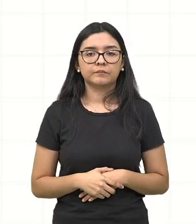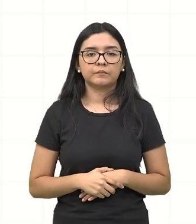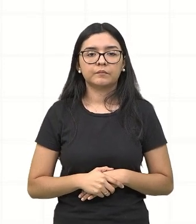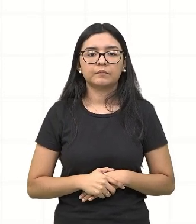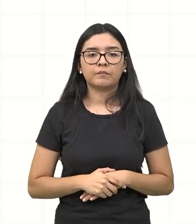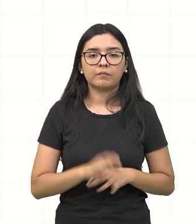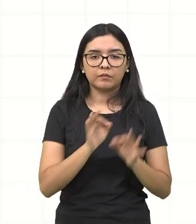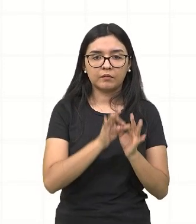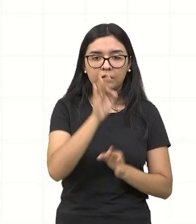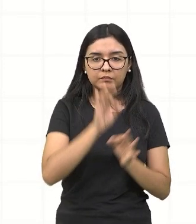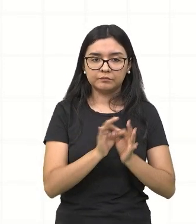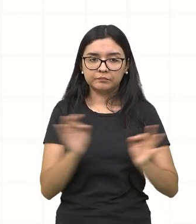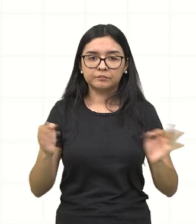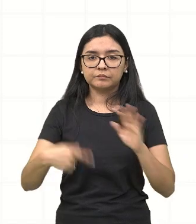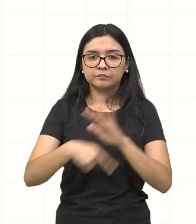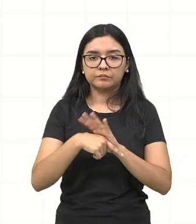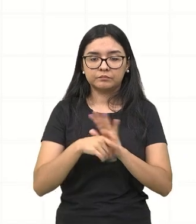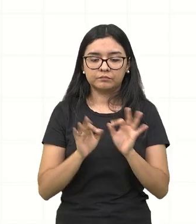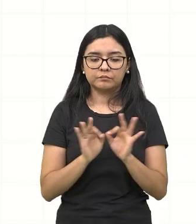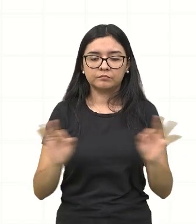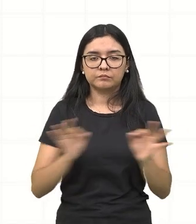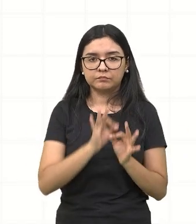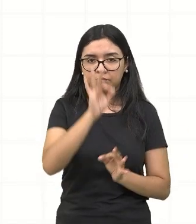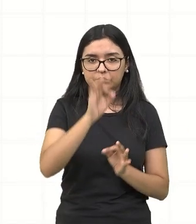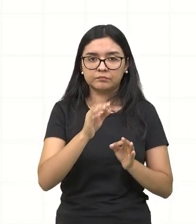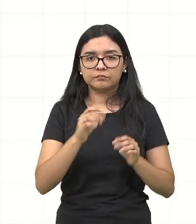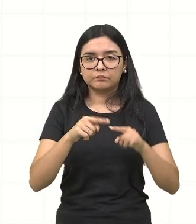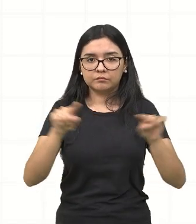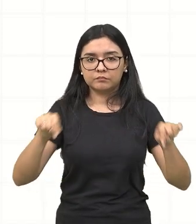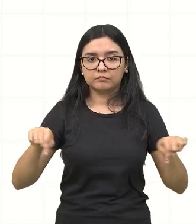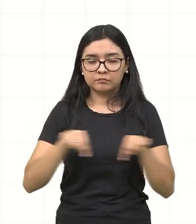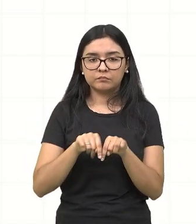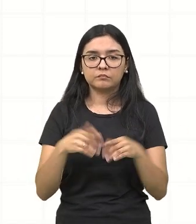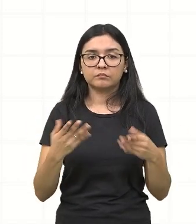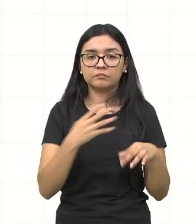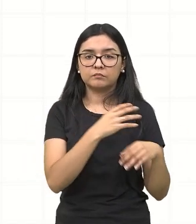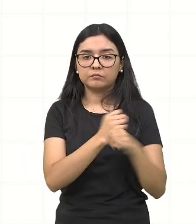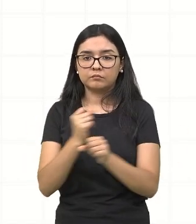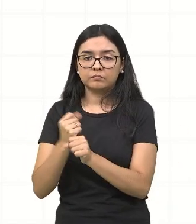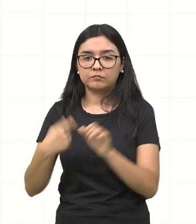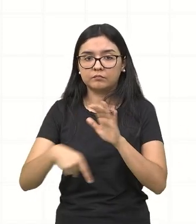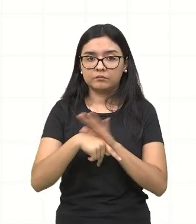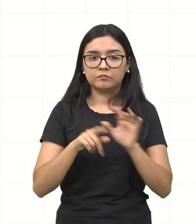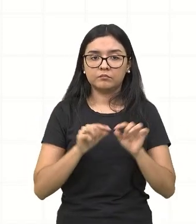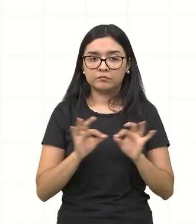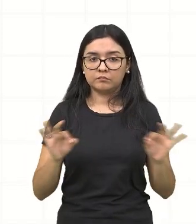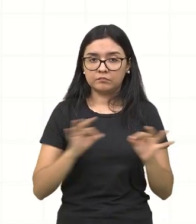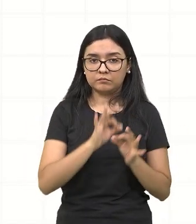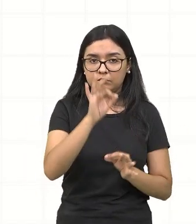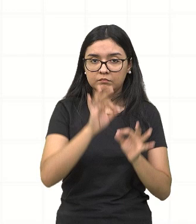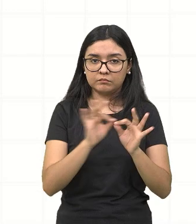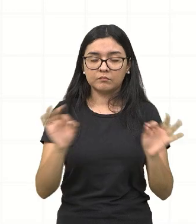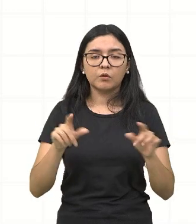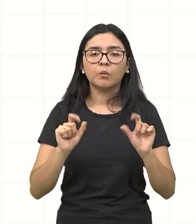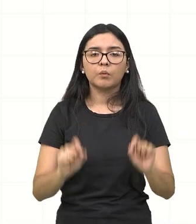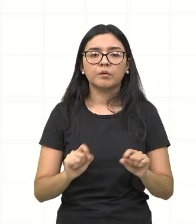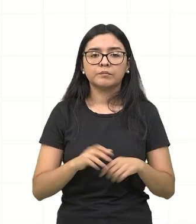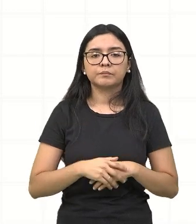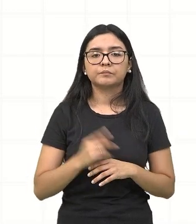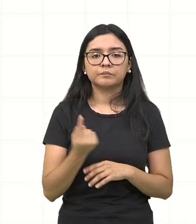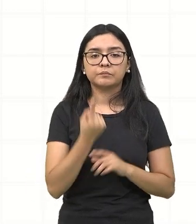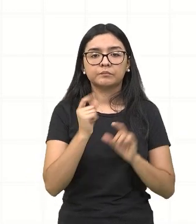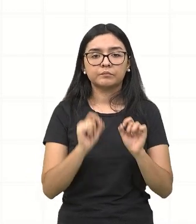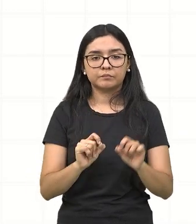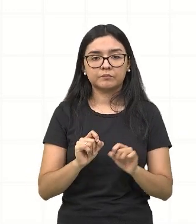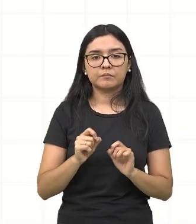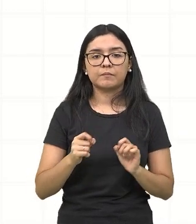Medida de volume de um paralelepípedo. Para calcular a medida do volume de um paralelepípedo, podemos eleger como unidade de